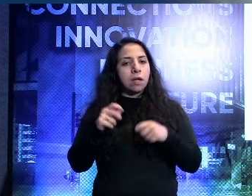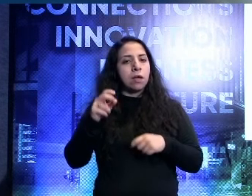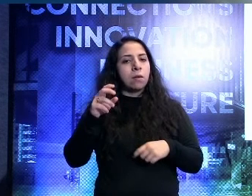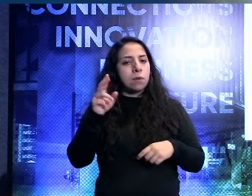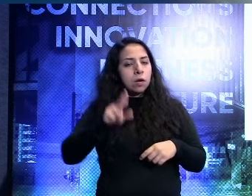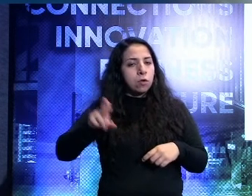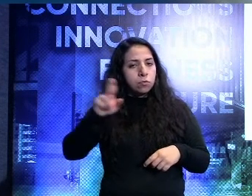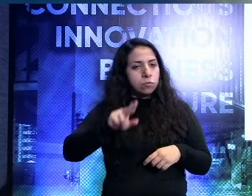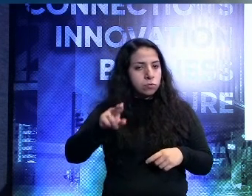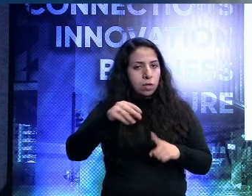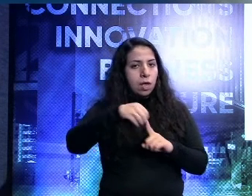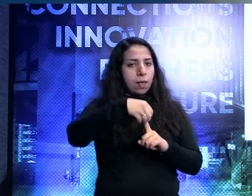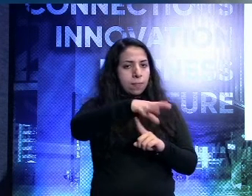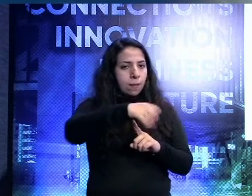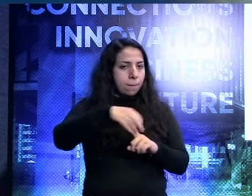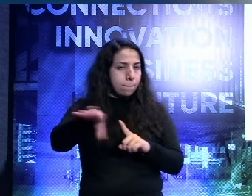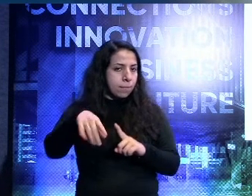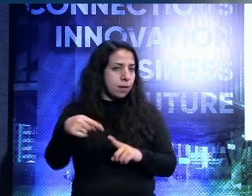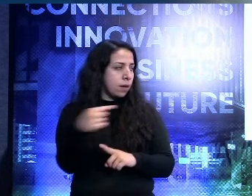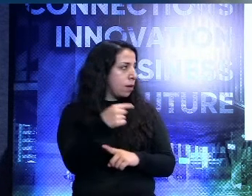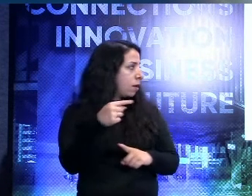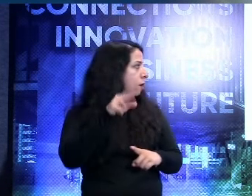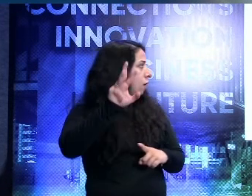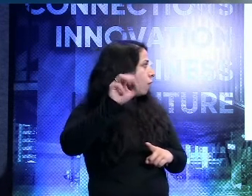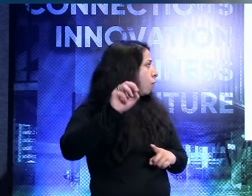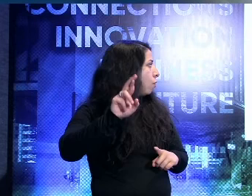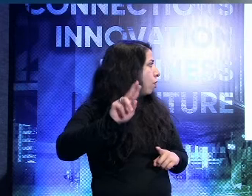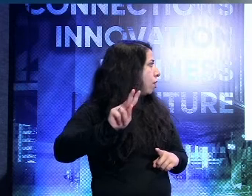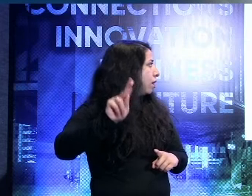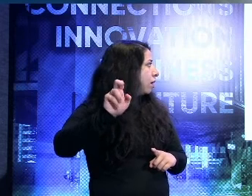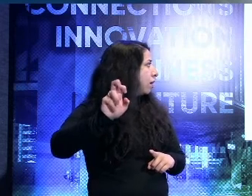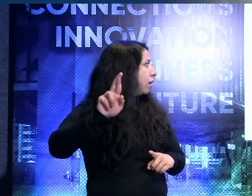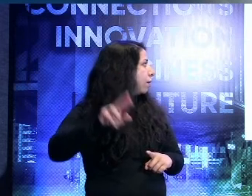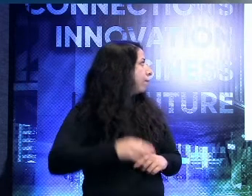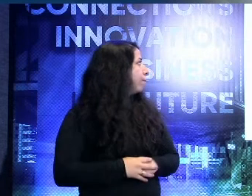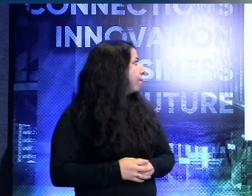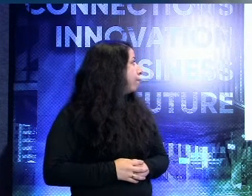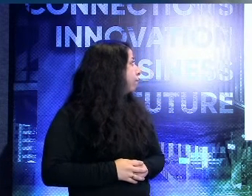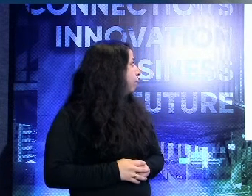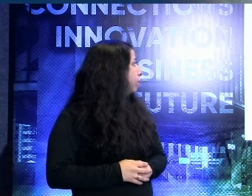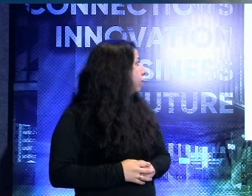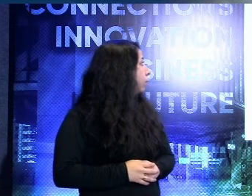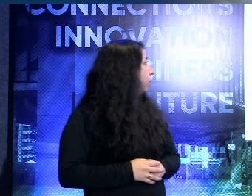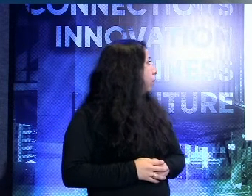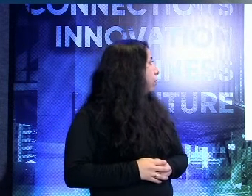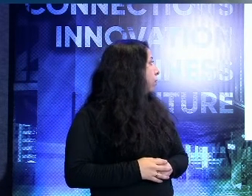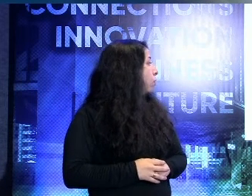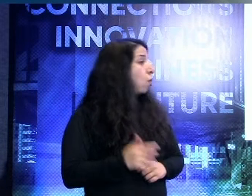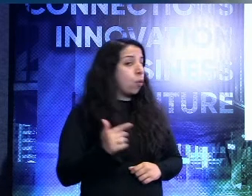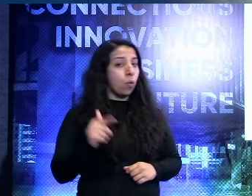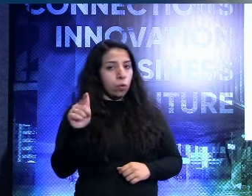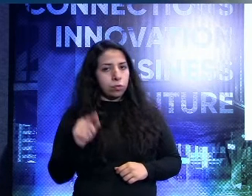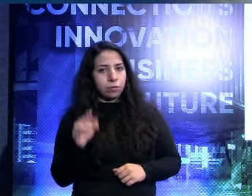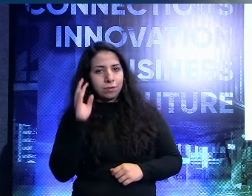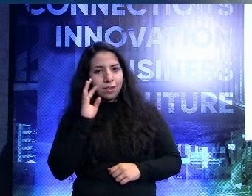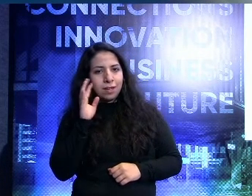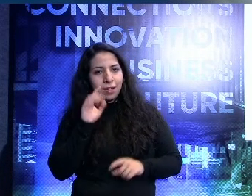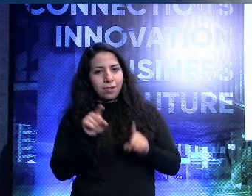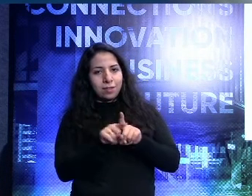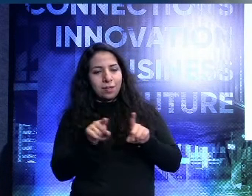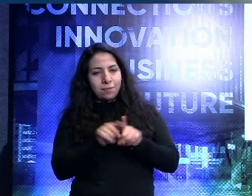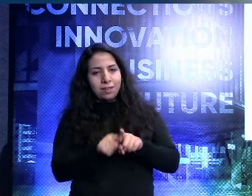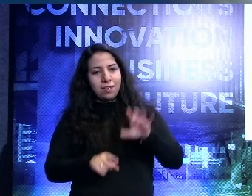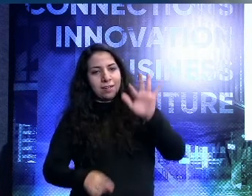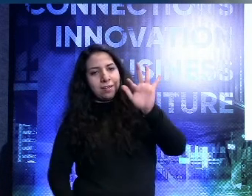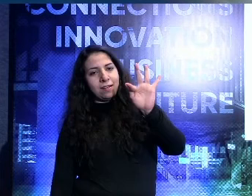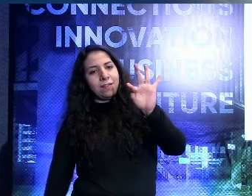para destruir o teu trenzinho. Beleza? Outra legal, Frita CPU. Esse framework que é o StressNG, ele é